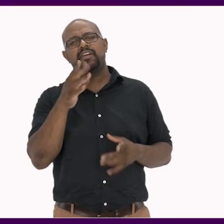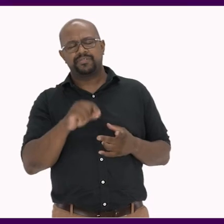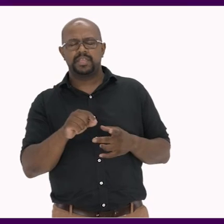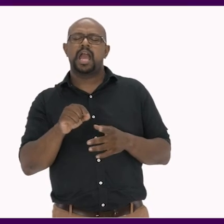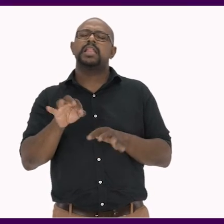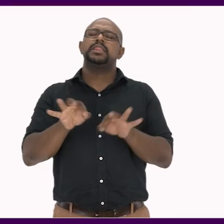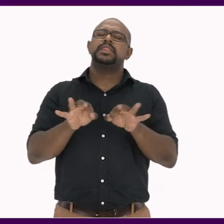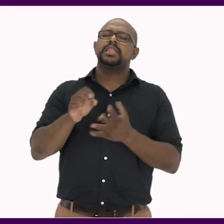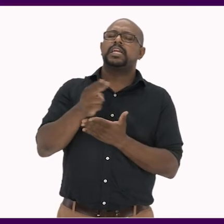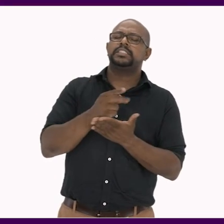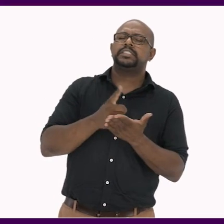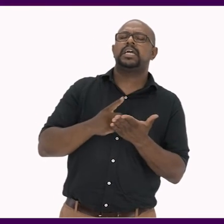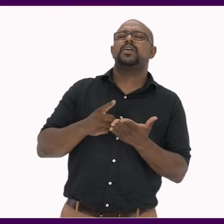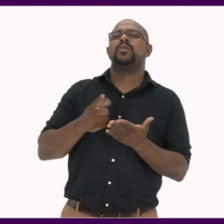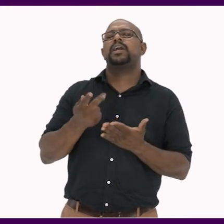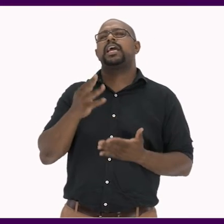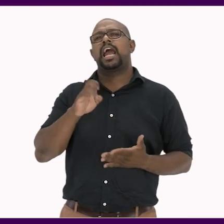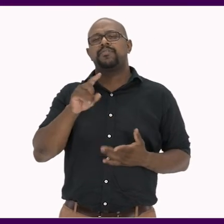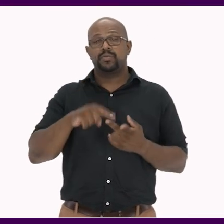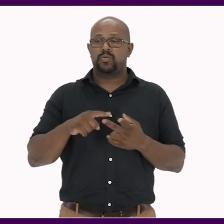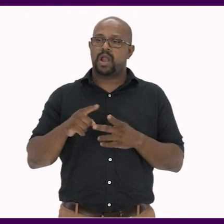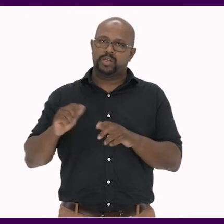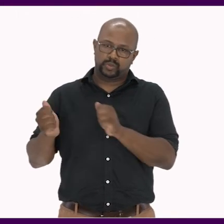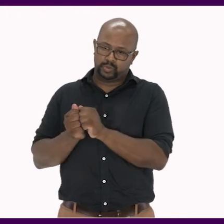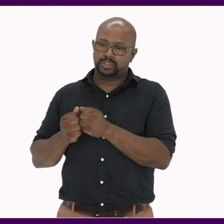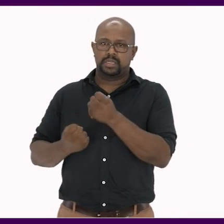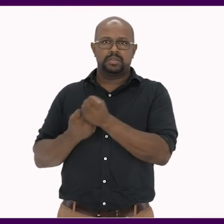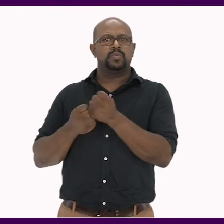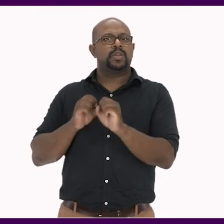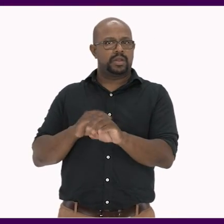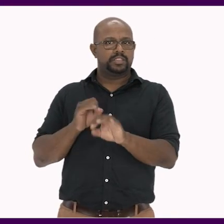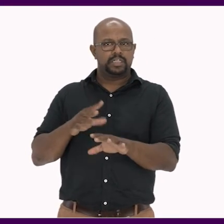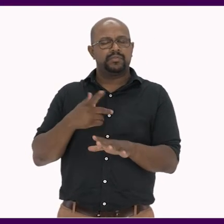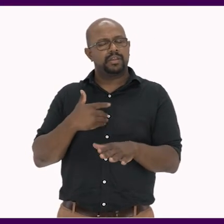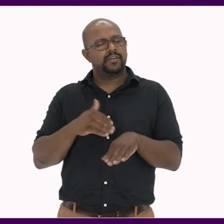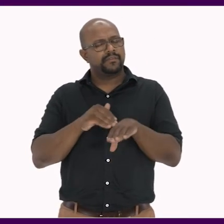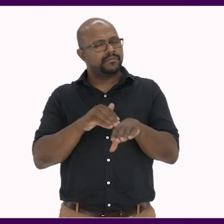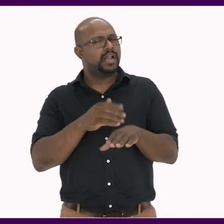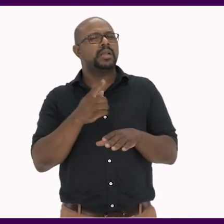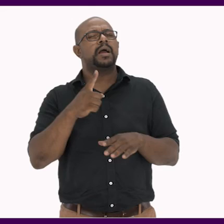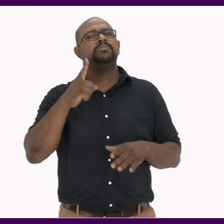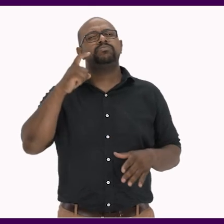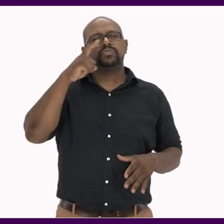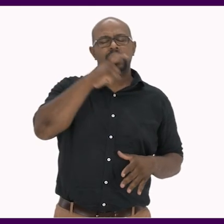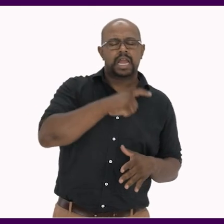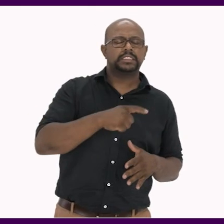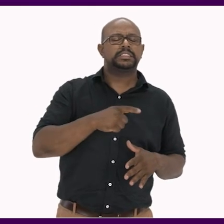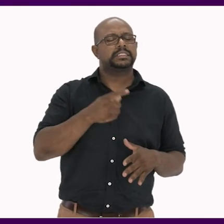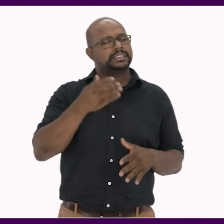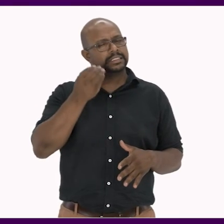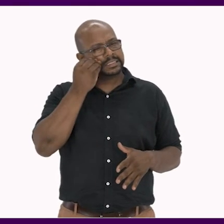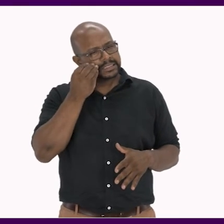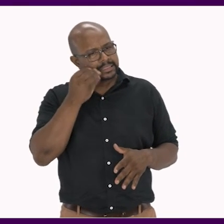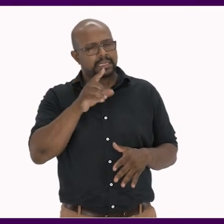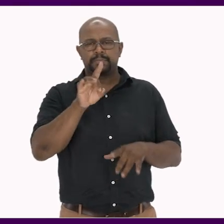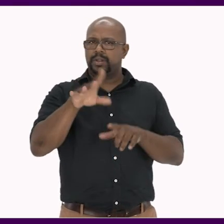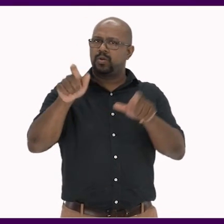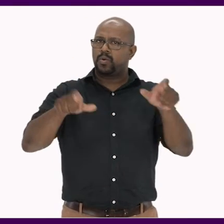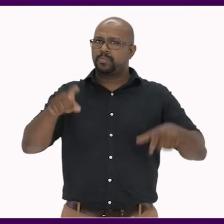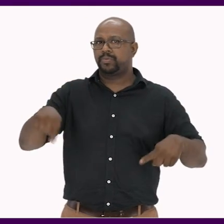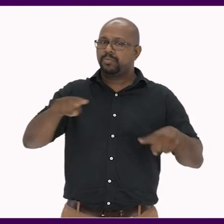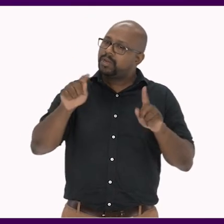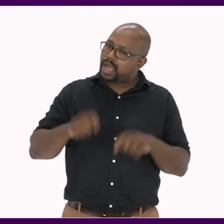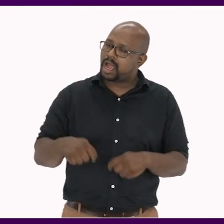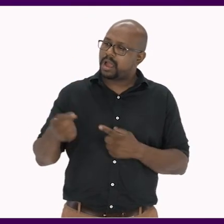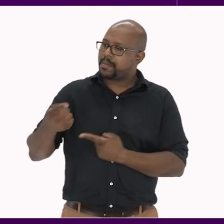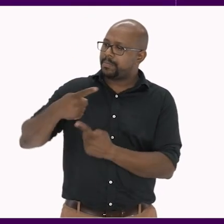desenho gráfico, com a ajuda do educativo que traz as possíveis dificuldades de acesso de cada obra pelo público,